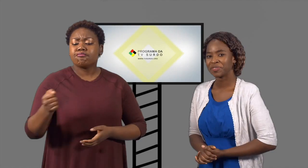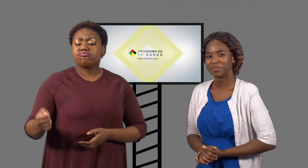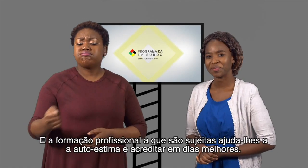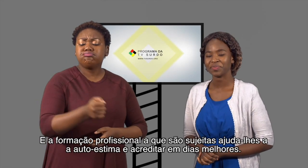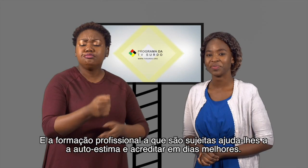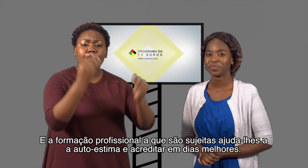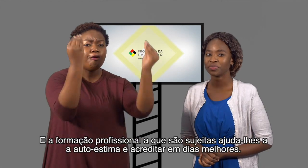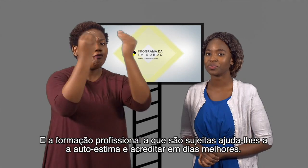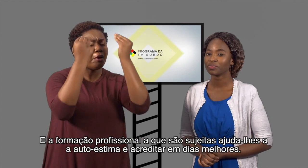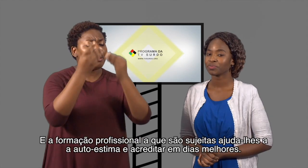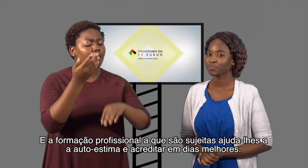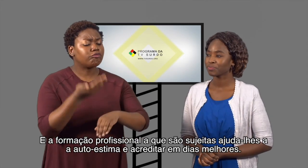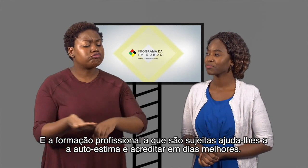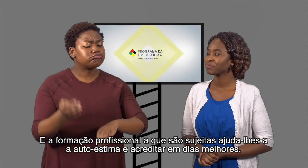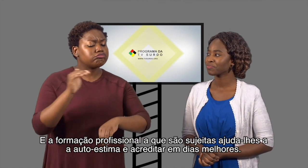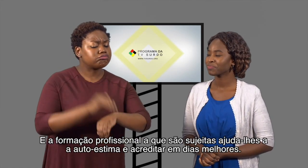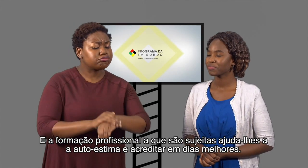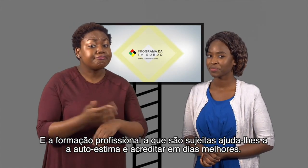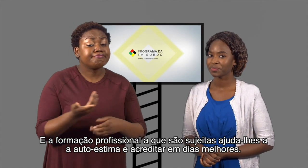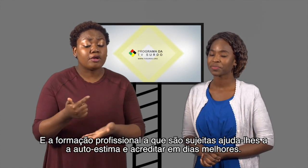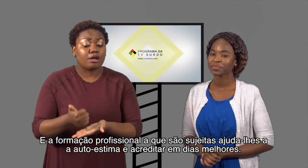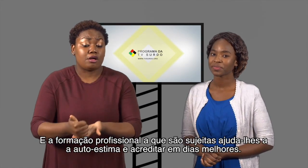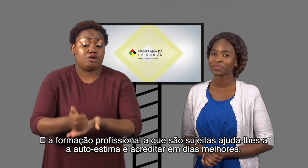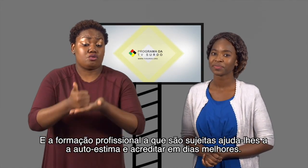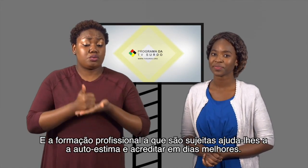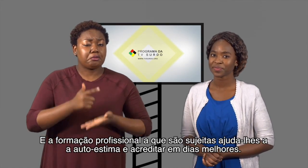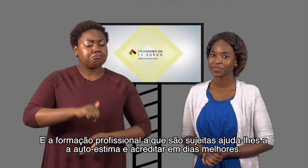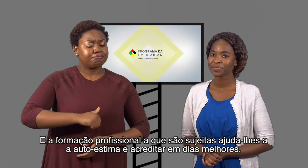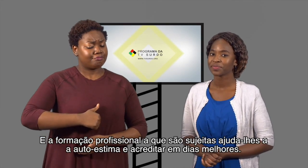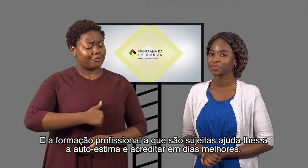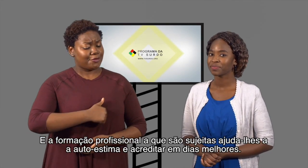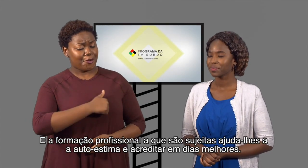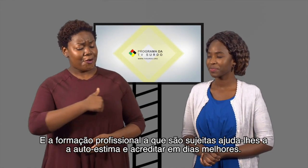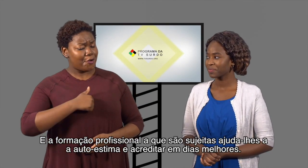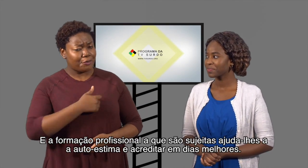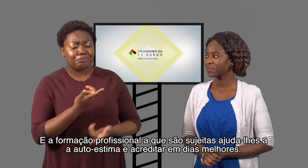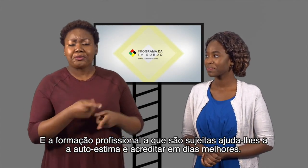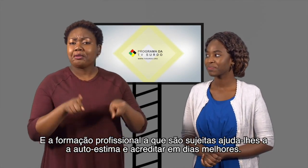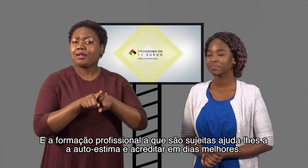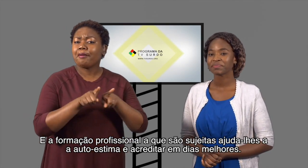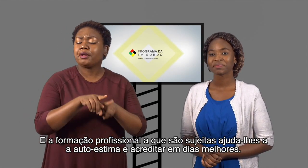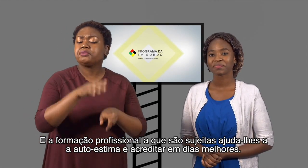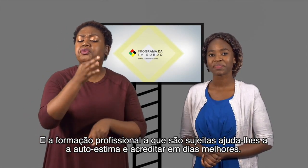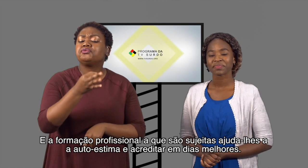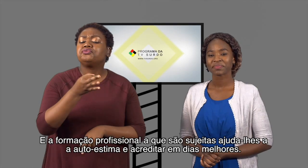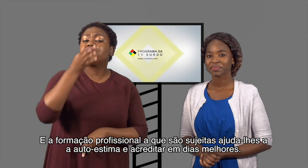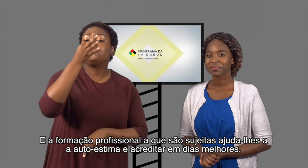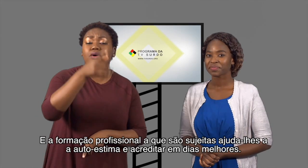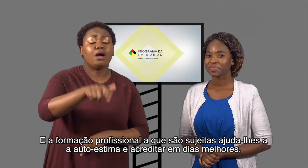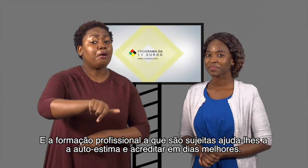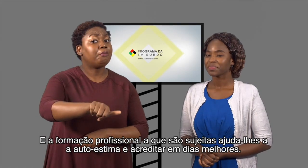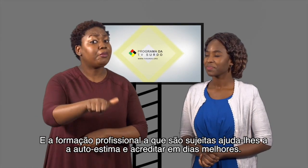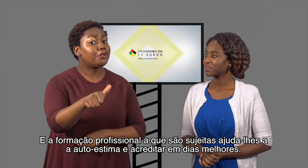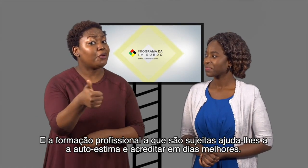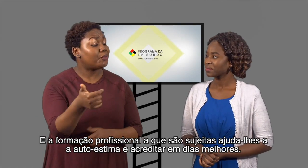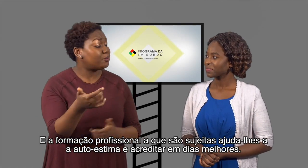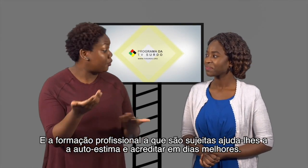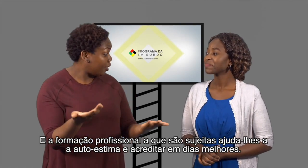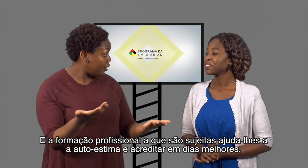E a formação profissional a que são sujeitas, ajuda-lhes a elevar a autoestima e a